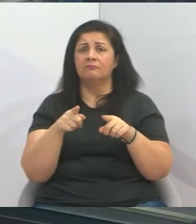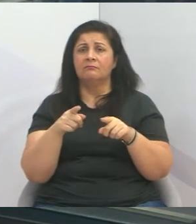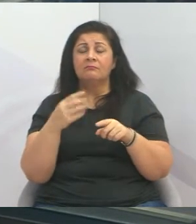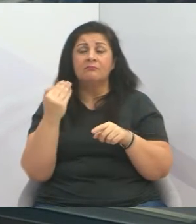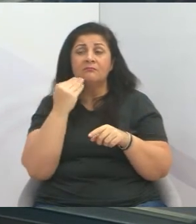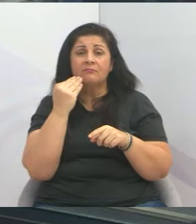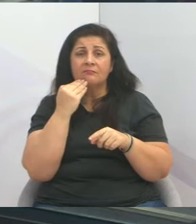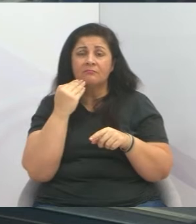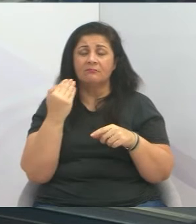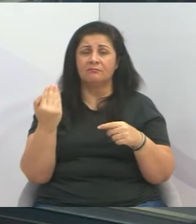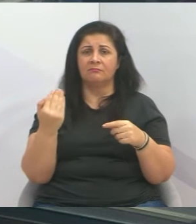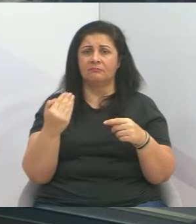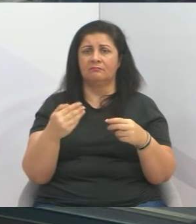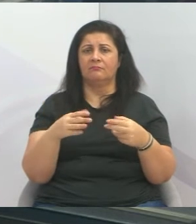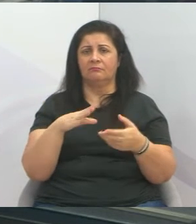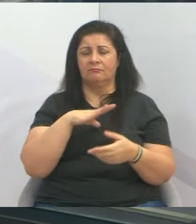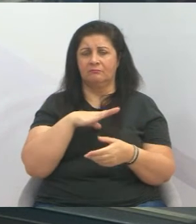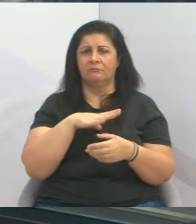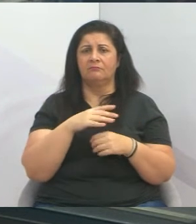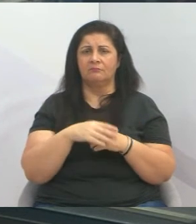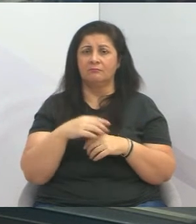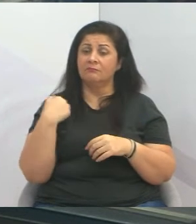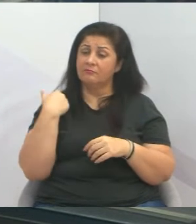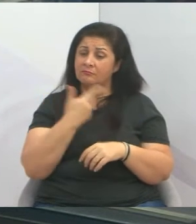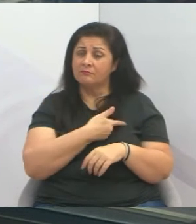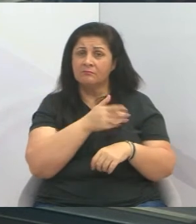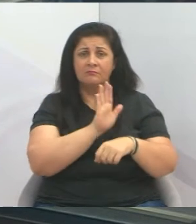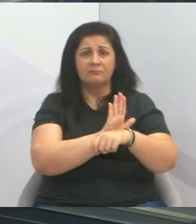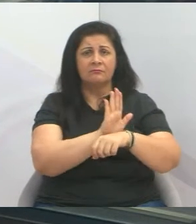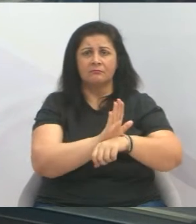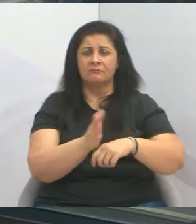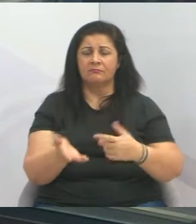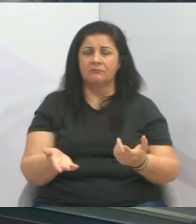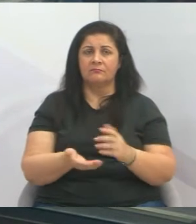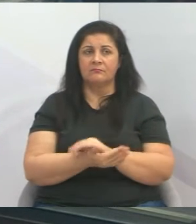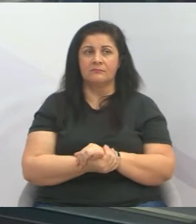das cidades da cidade e nós estamos como colaboradores